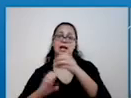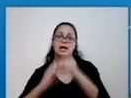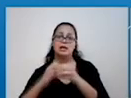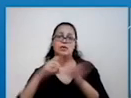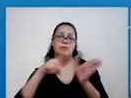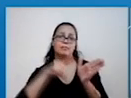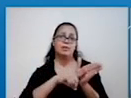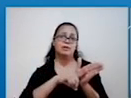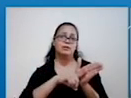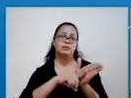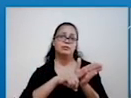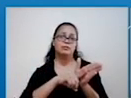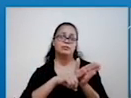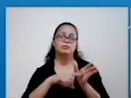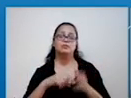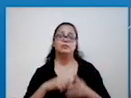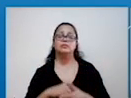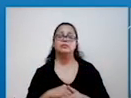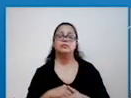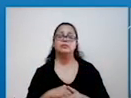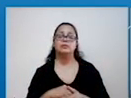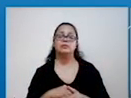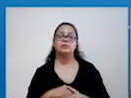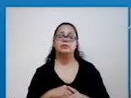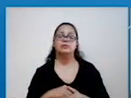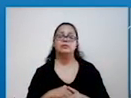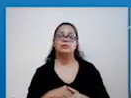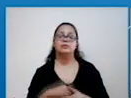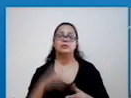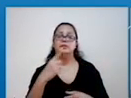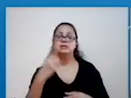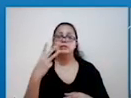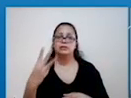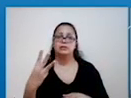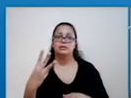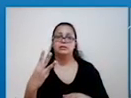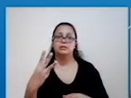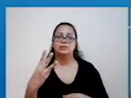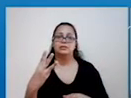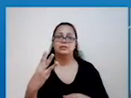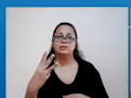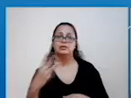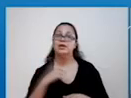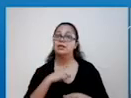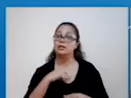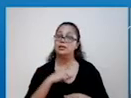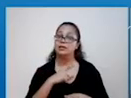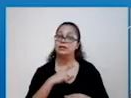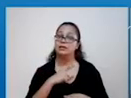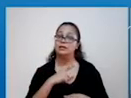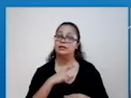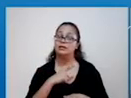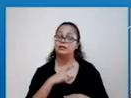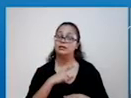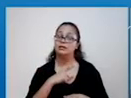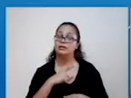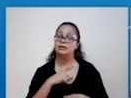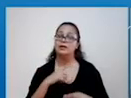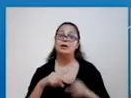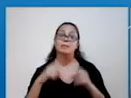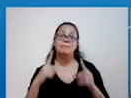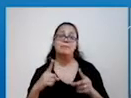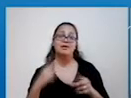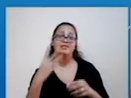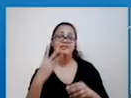menos. Então, se ele tem o número atômico 13, ele deveria ter 13 elétrons, mas como ele tem 3 a menos,